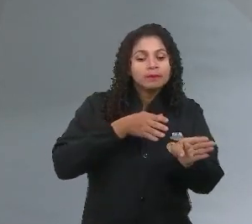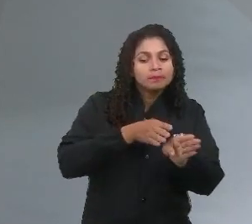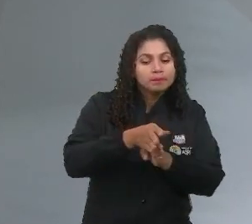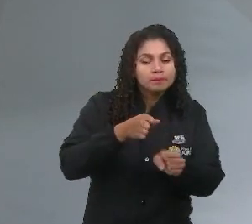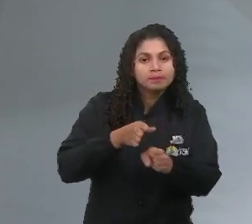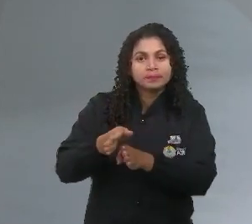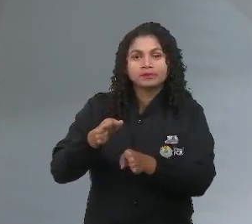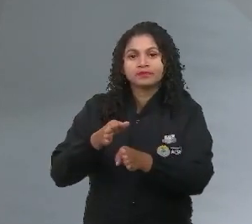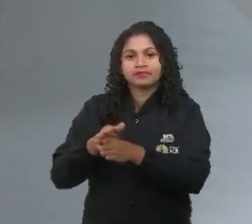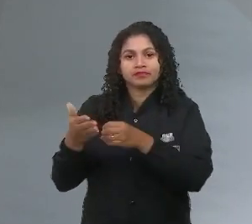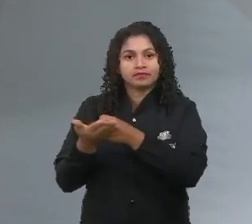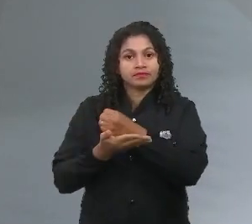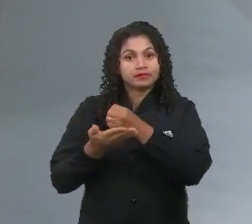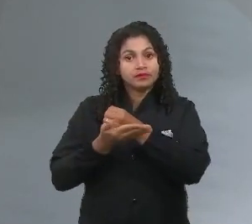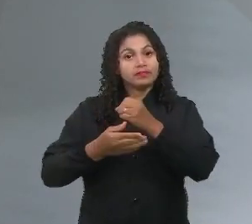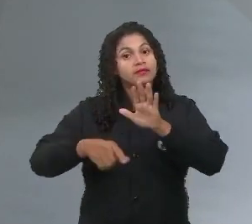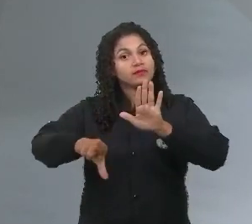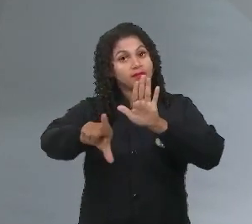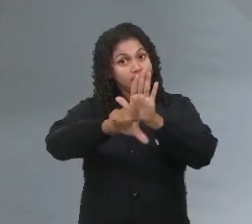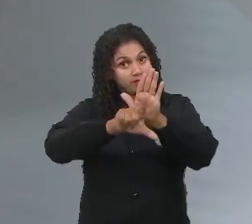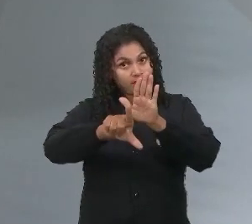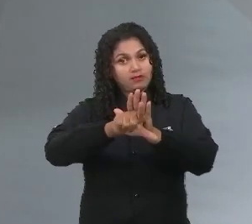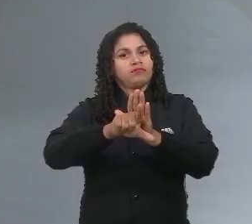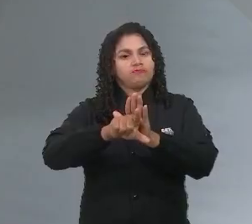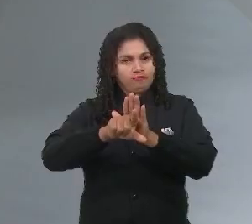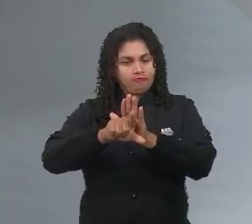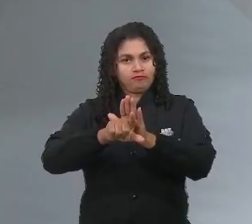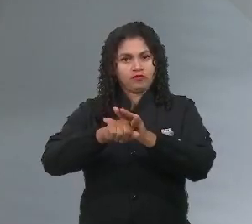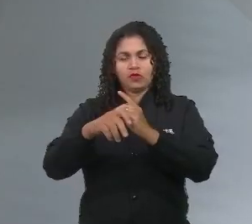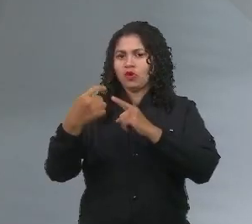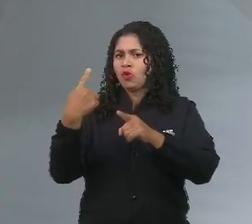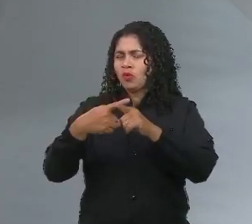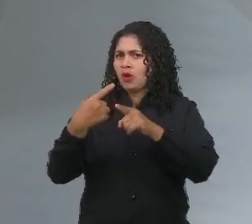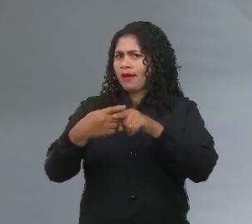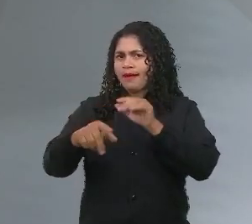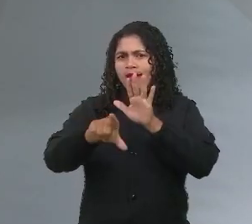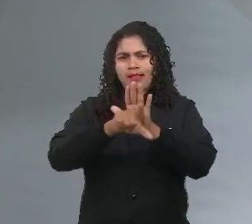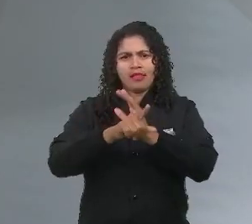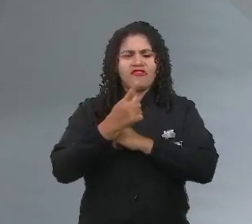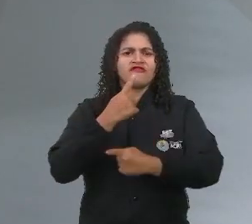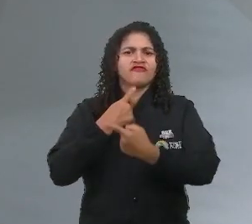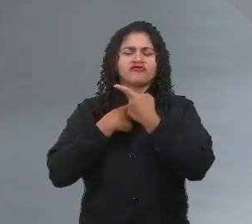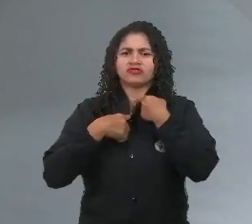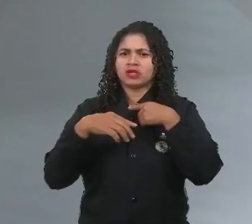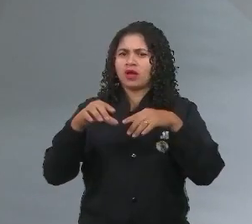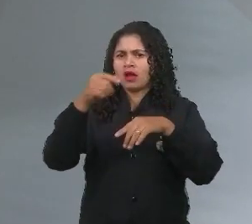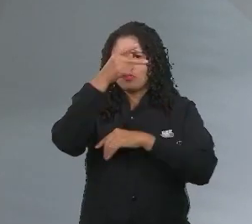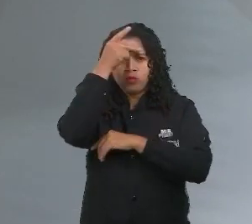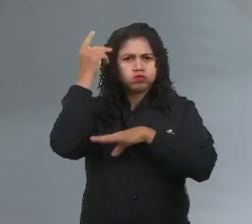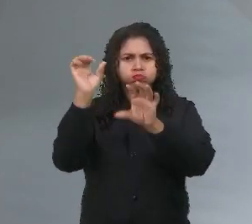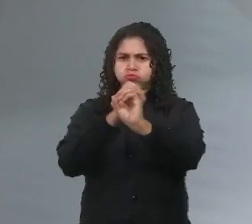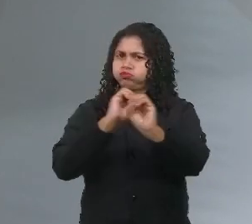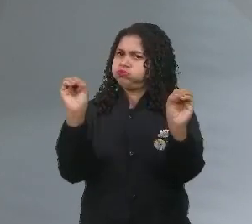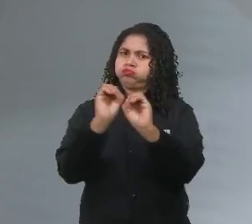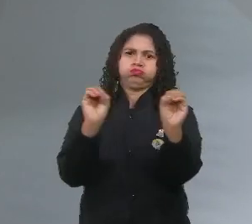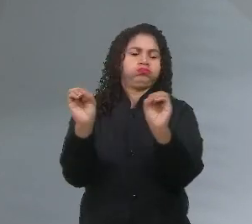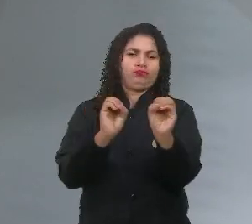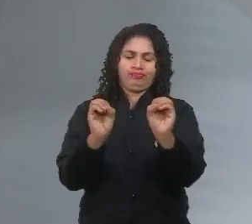parâmetro da lei. Porque a lei, ela não é a vontade de ninguém. A lei, ela é